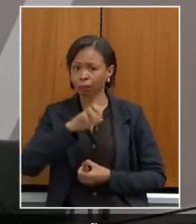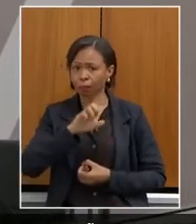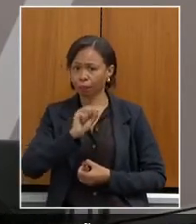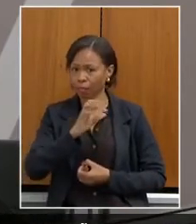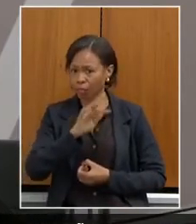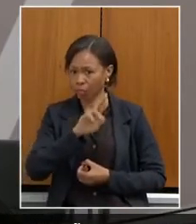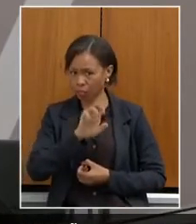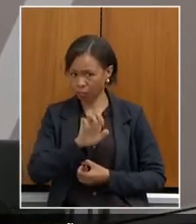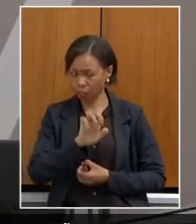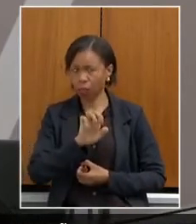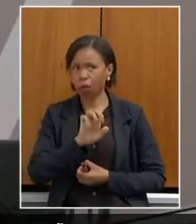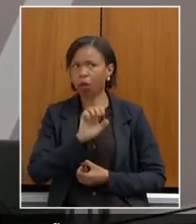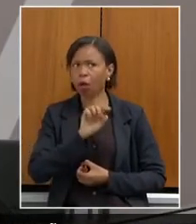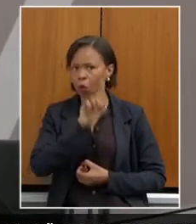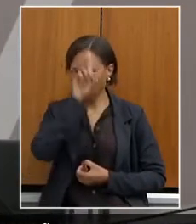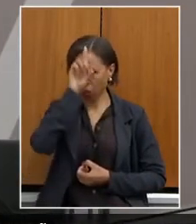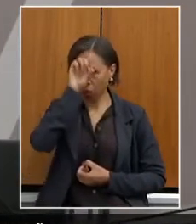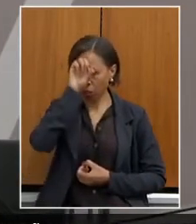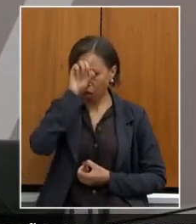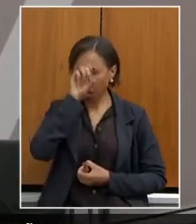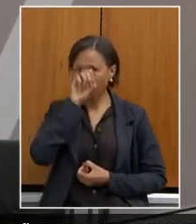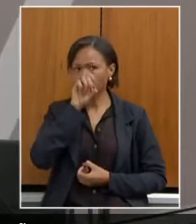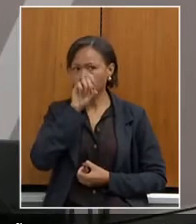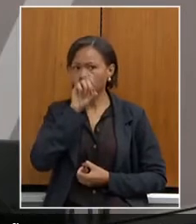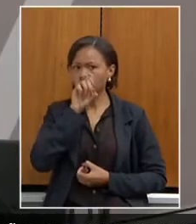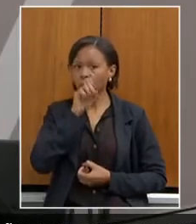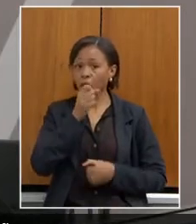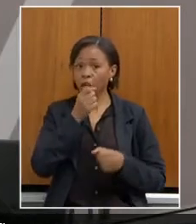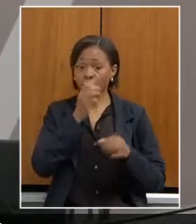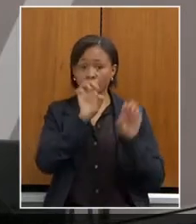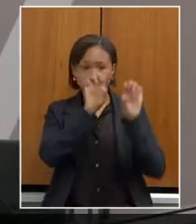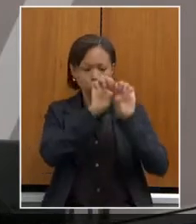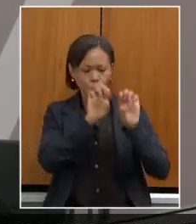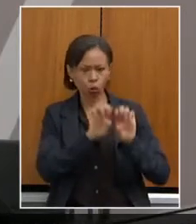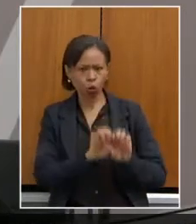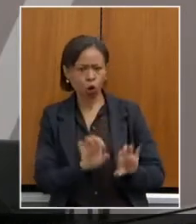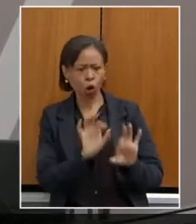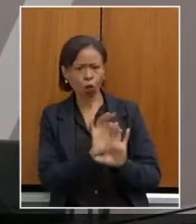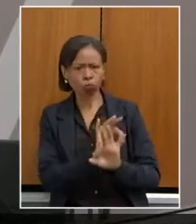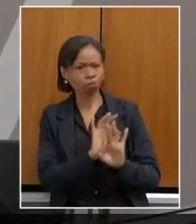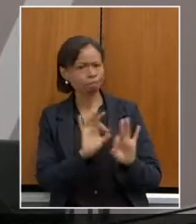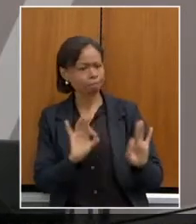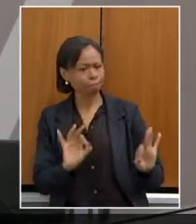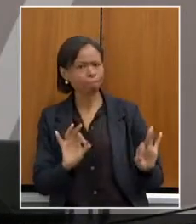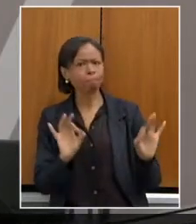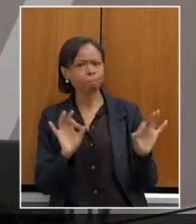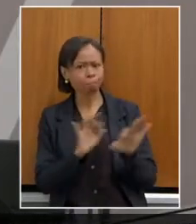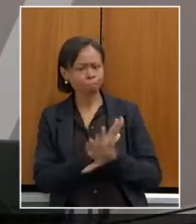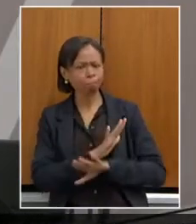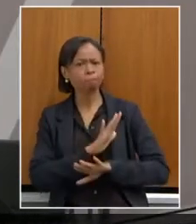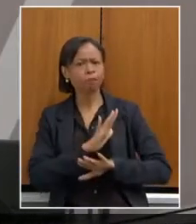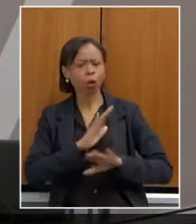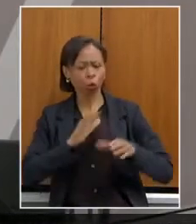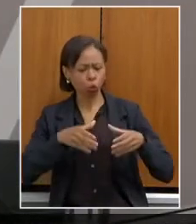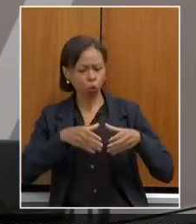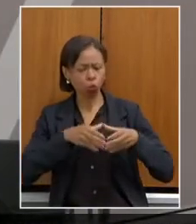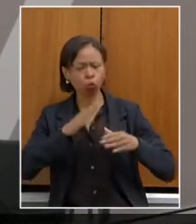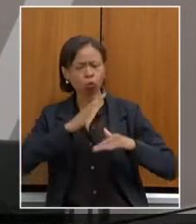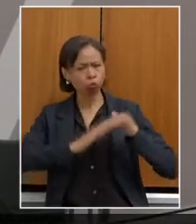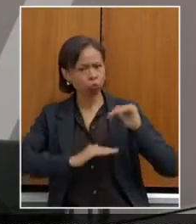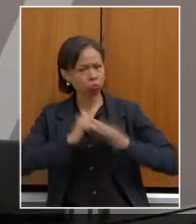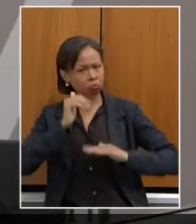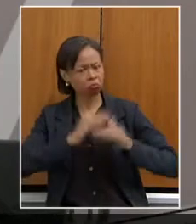estruturado com equipe técnica que está preparada e como diz vossa excelência que daria já